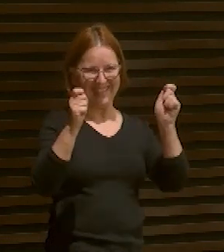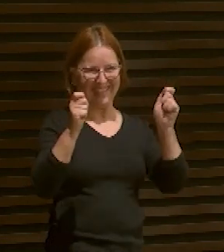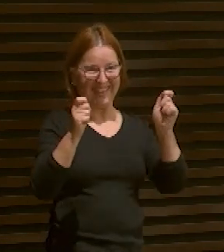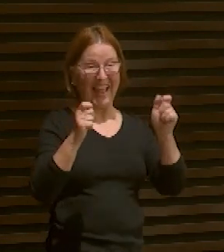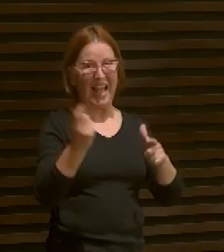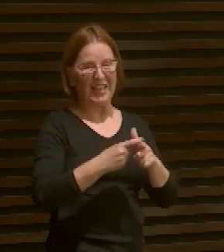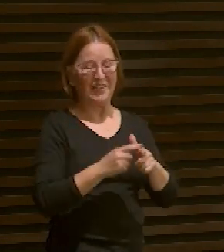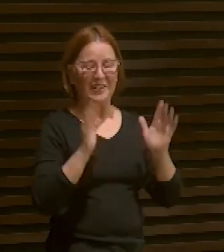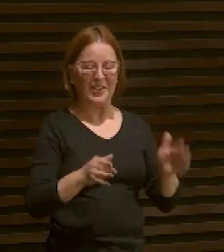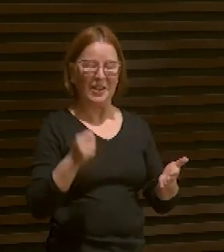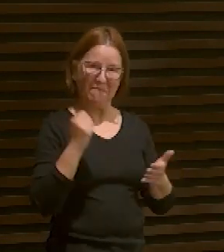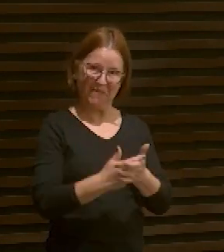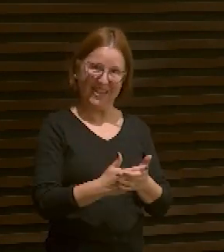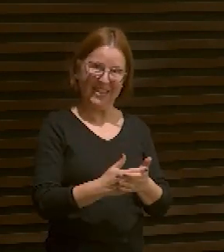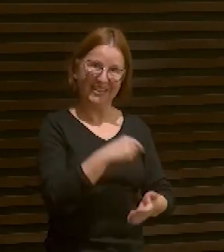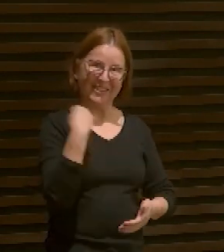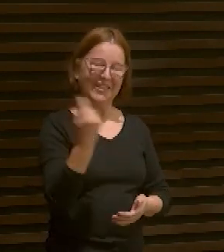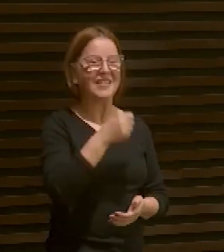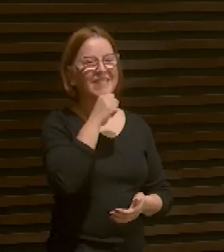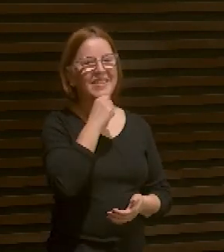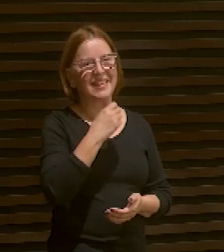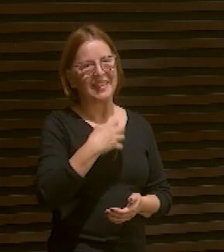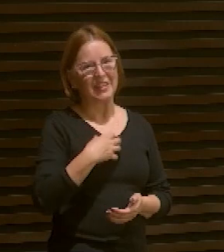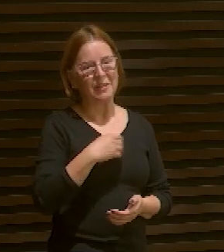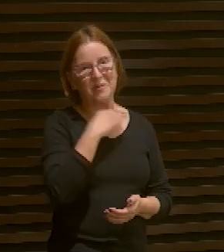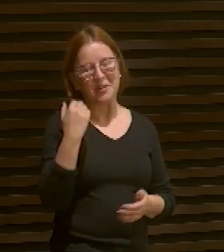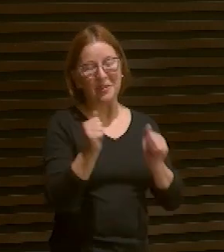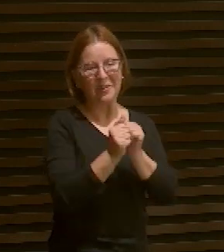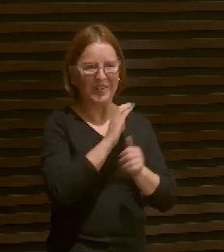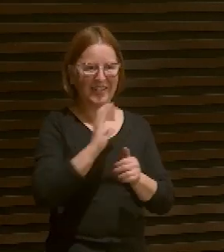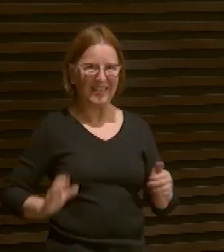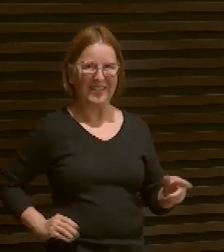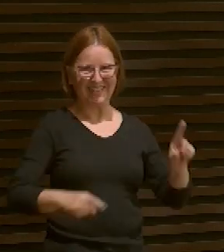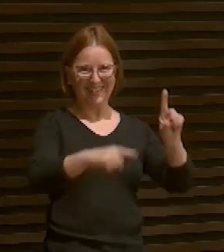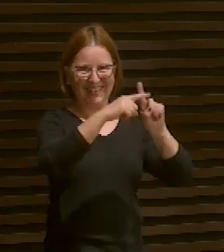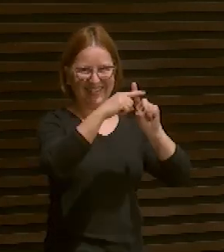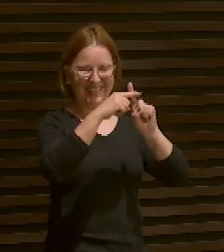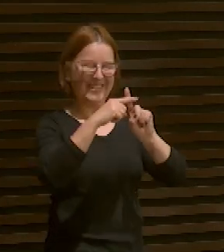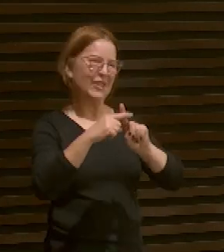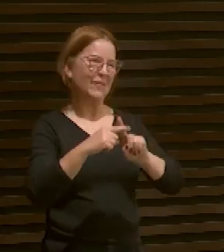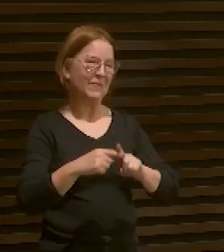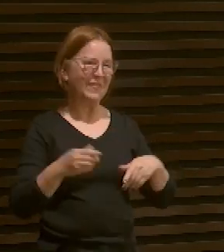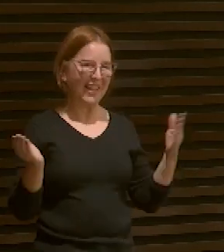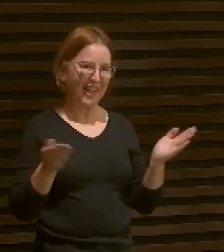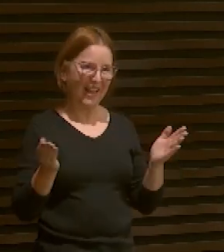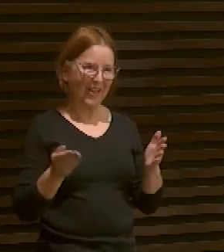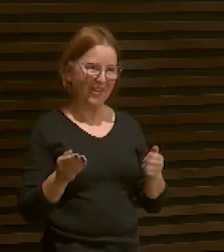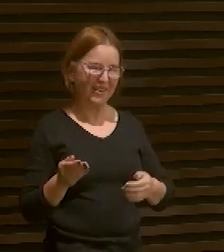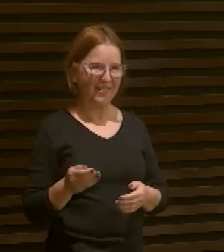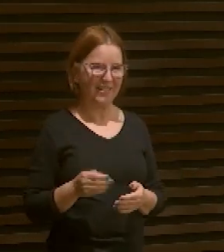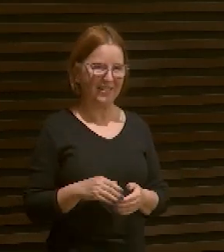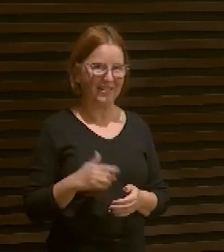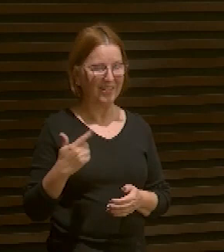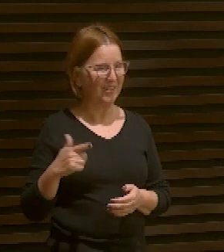paga. A nossa velha natureza morreu com Cristo na cruz. Agora nós não temos